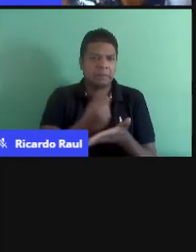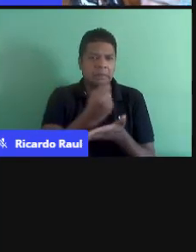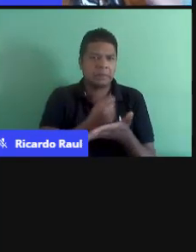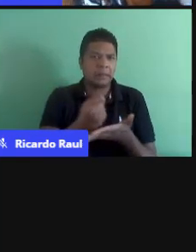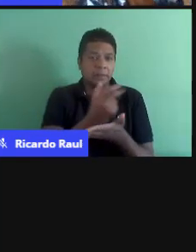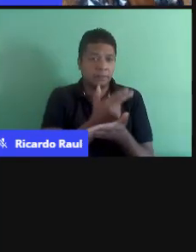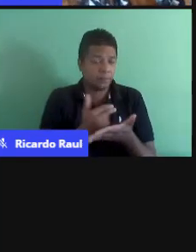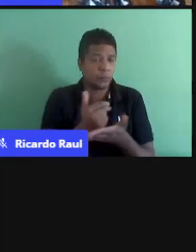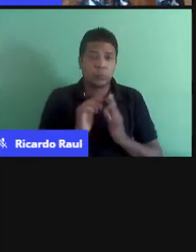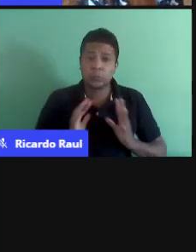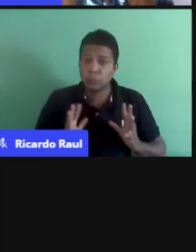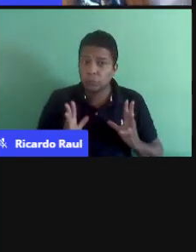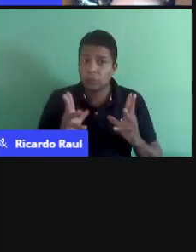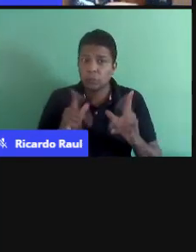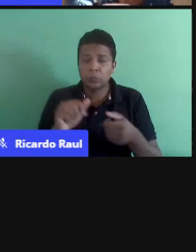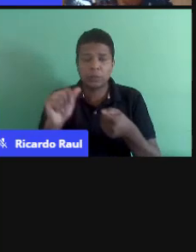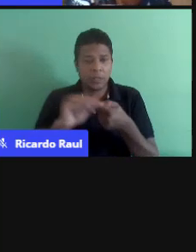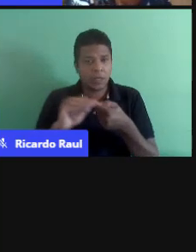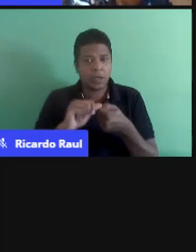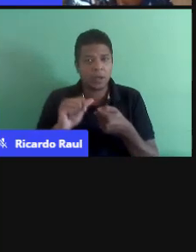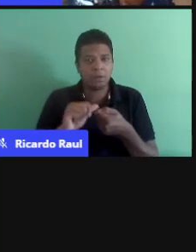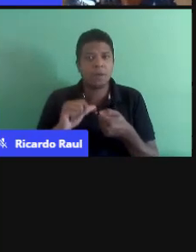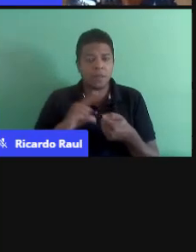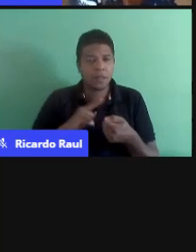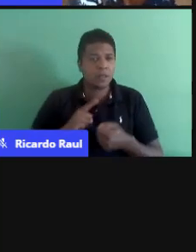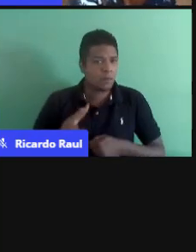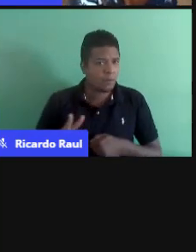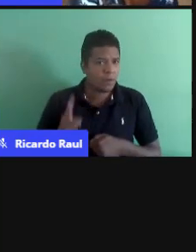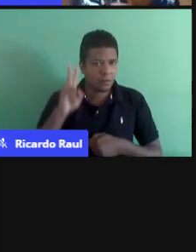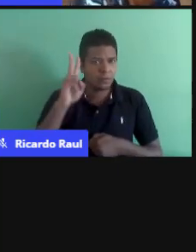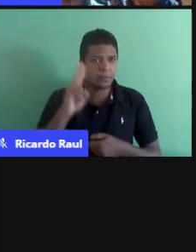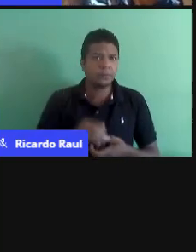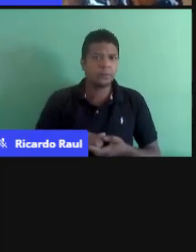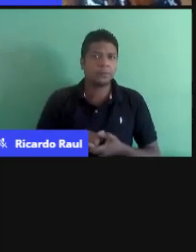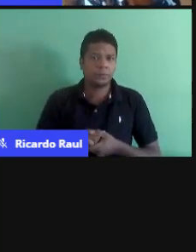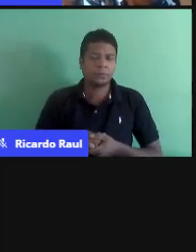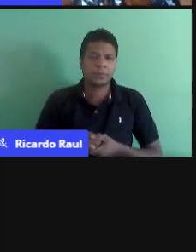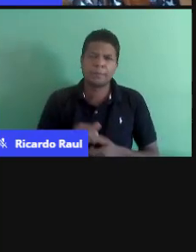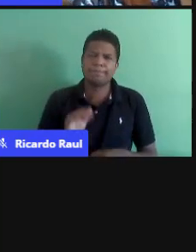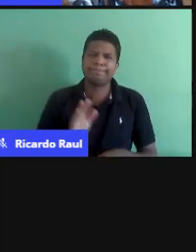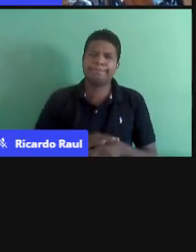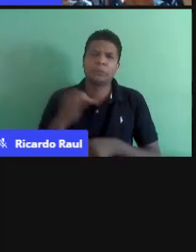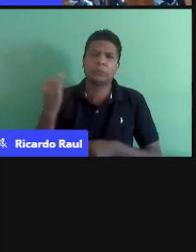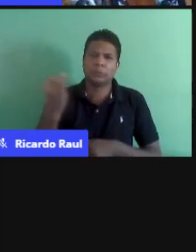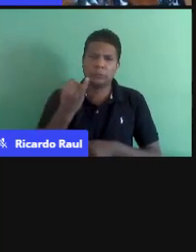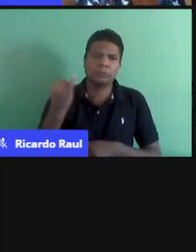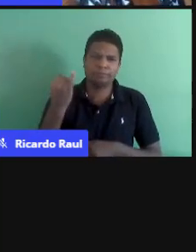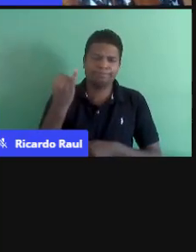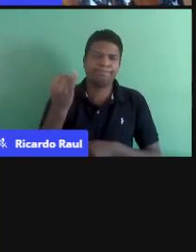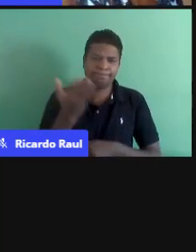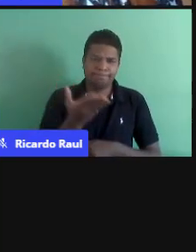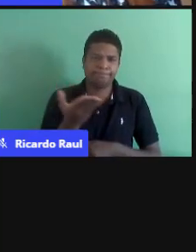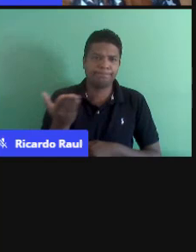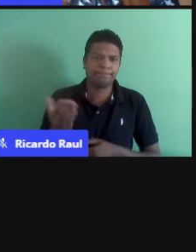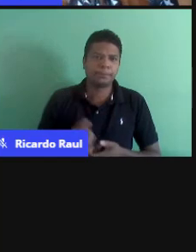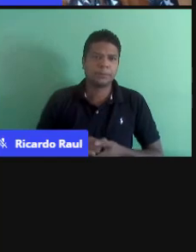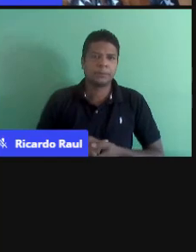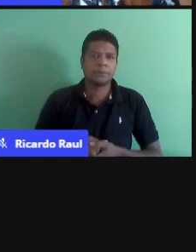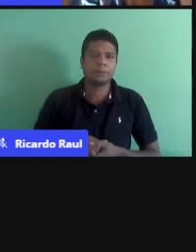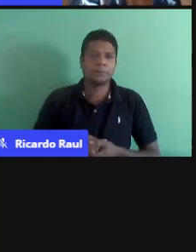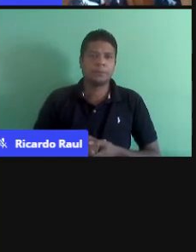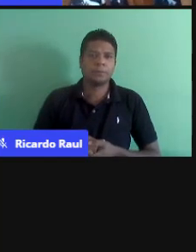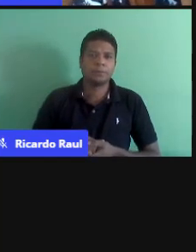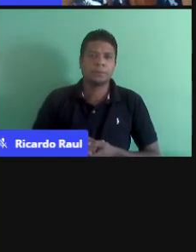mas tudo que ela faz tem o seu valor, né? Então, é muito importante essa valorização. Pode passar o